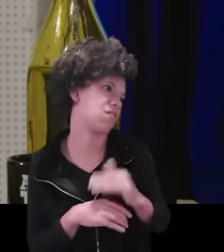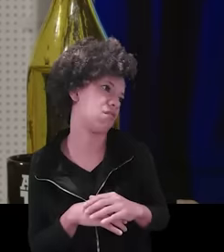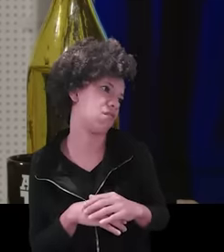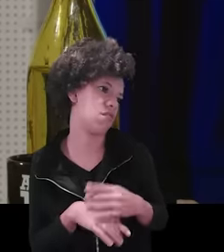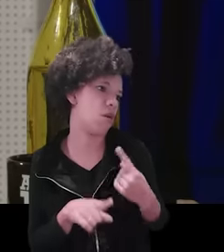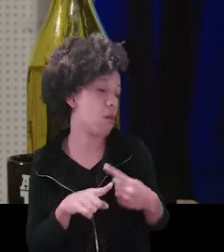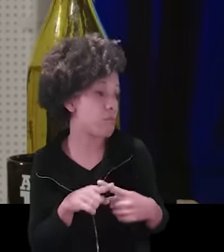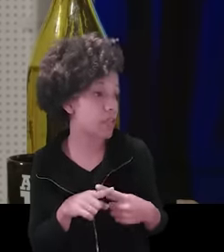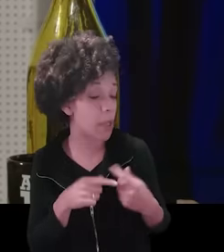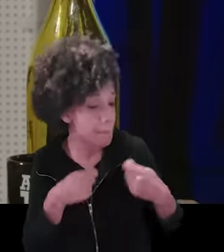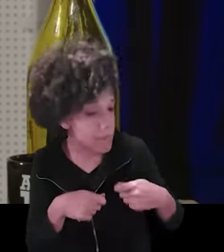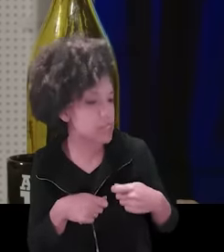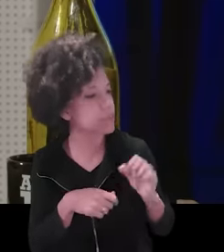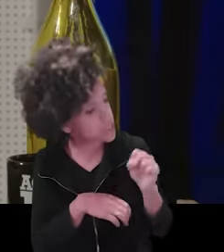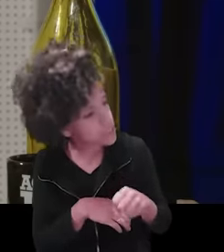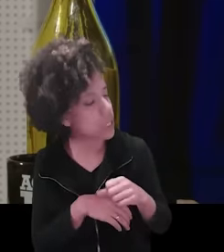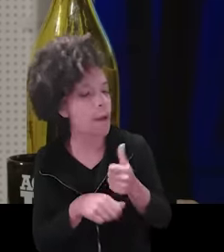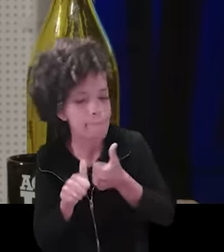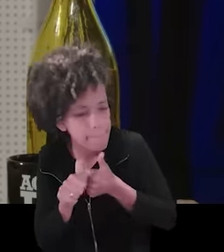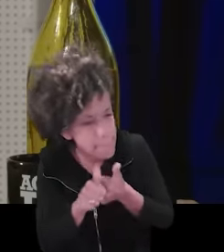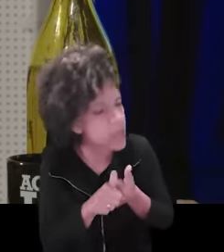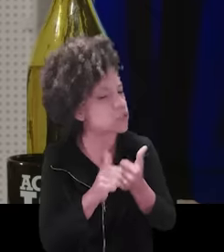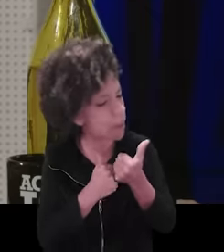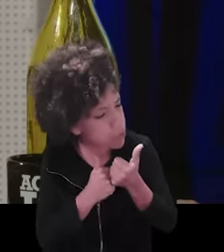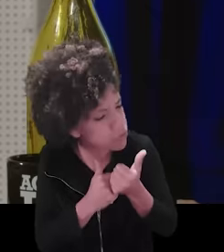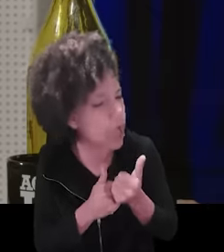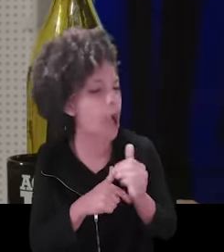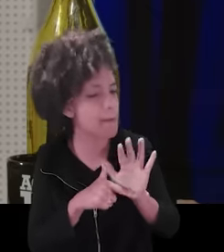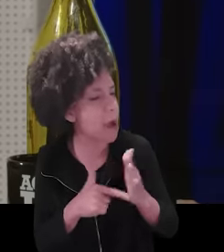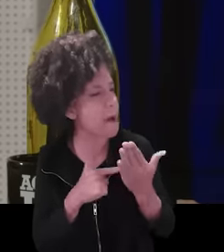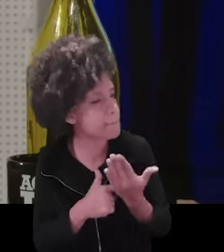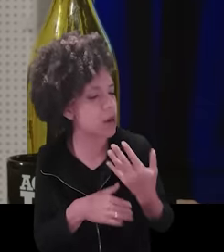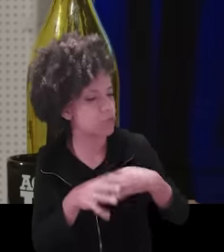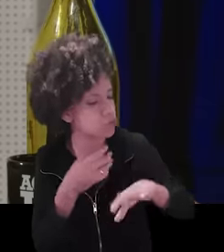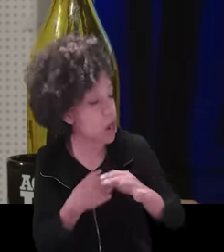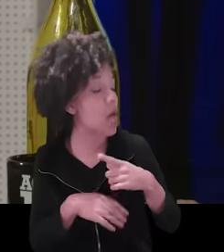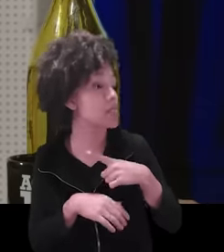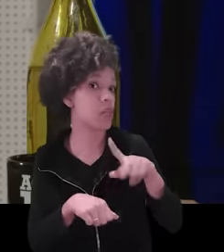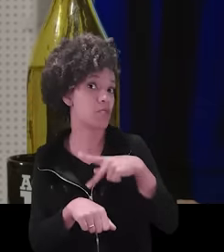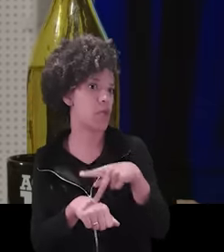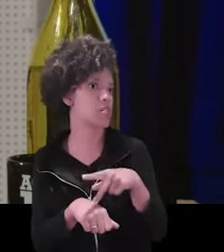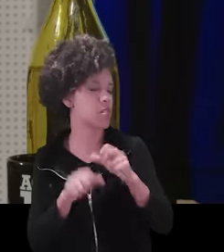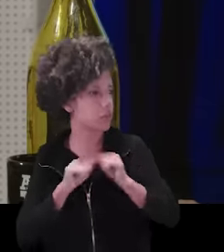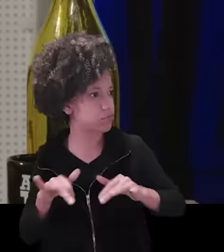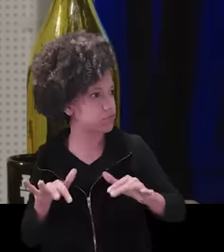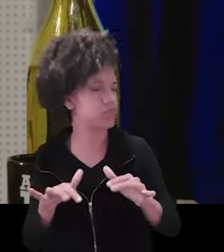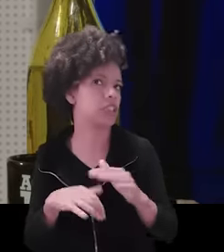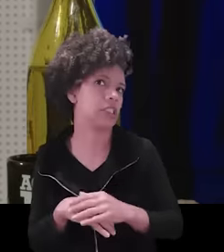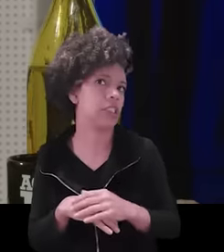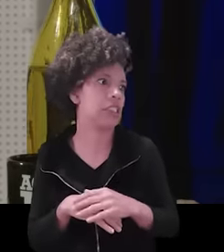assim porque a gente deveria assim tá mais perto você juntar igual você falou tem os países que